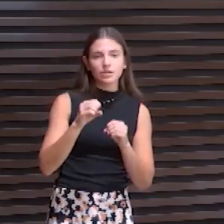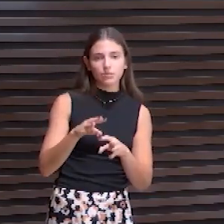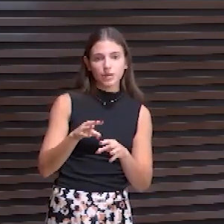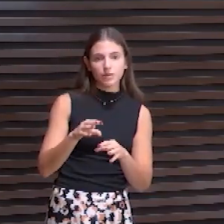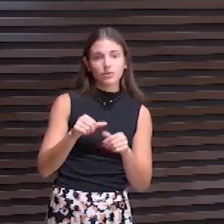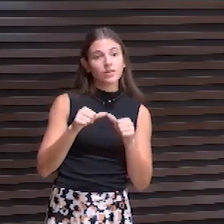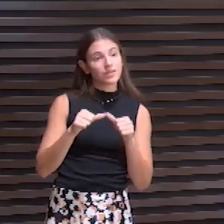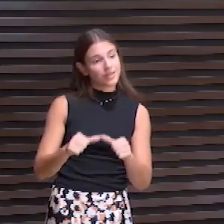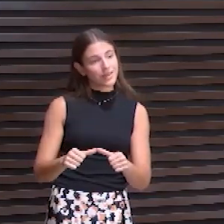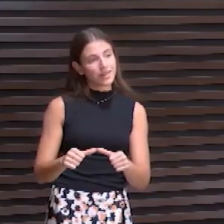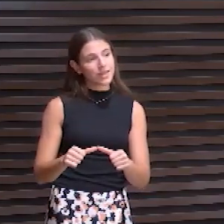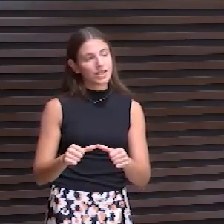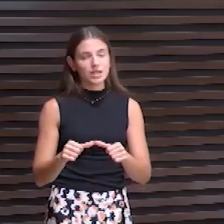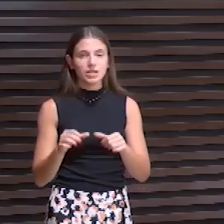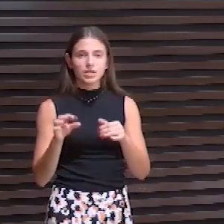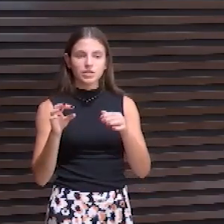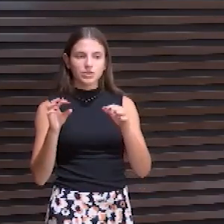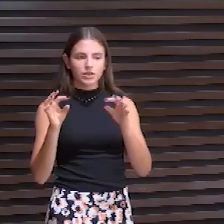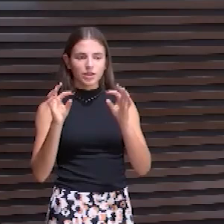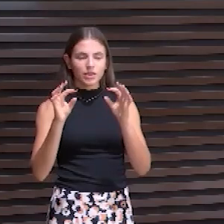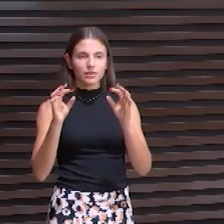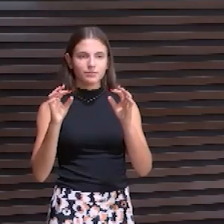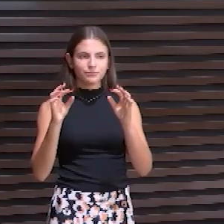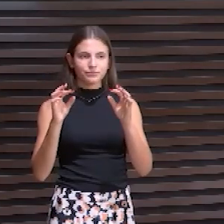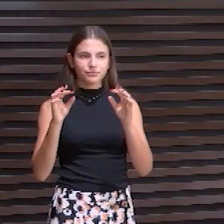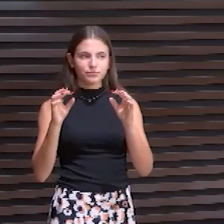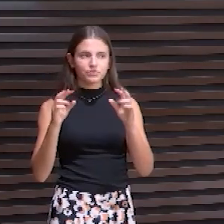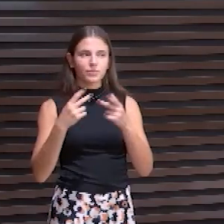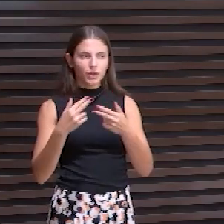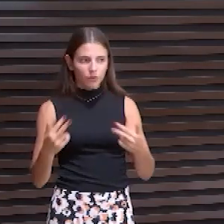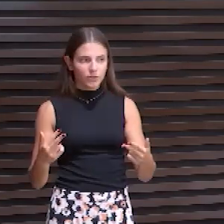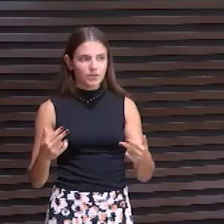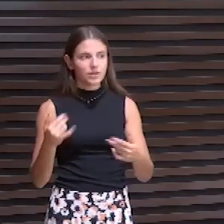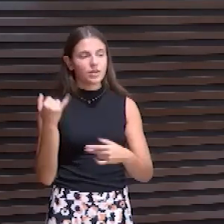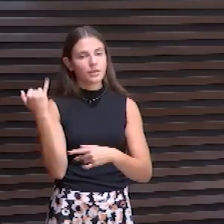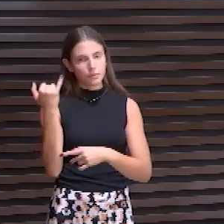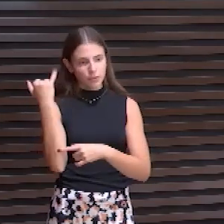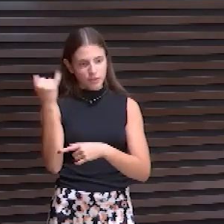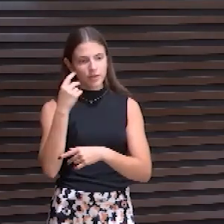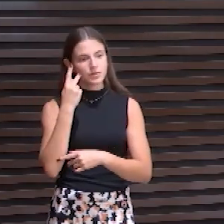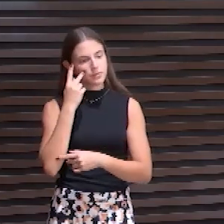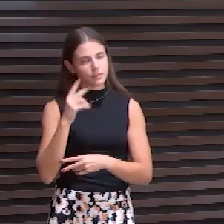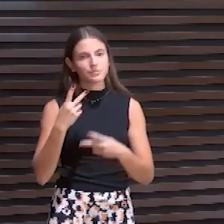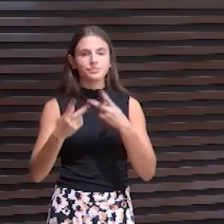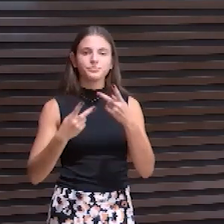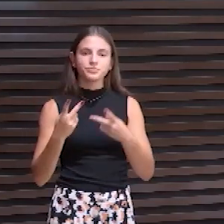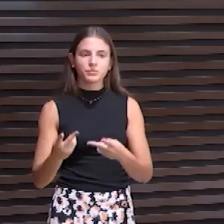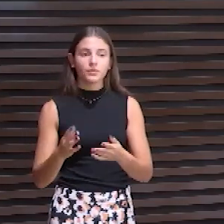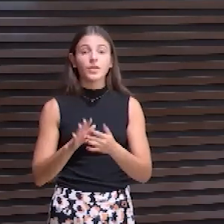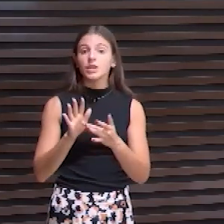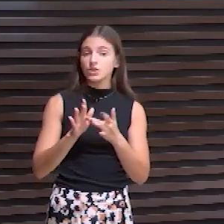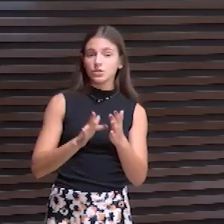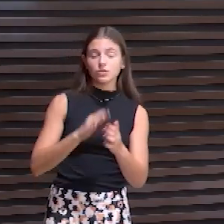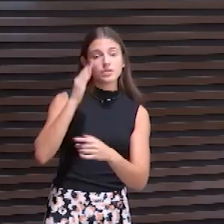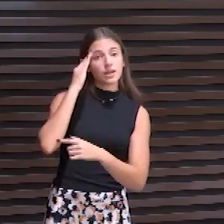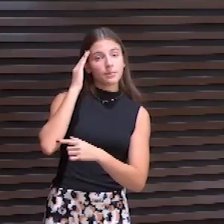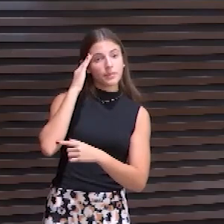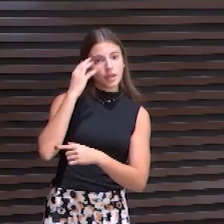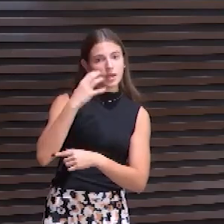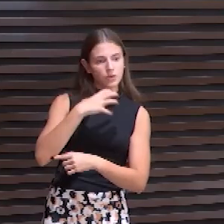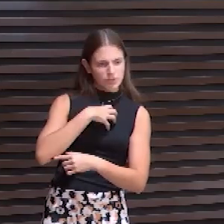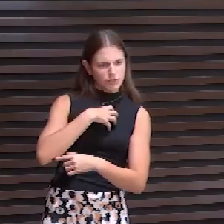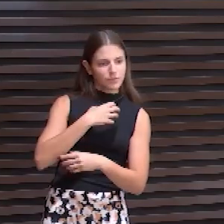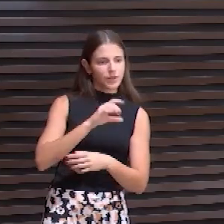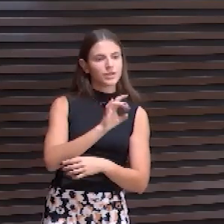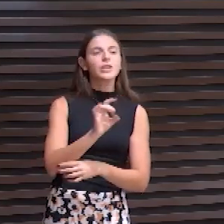lidava com os seus ouvintes. E Jesus, ele sabia a reação deles. E ele diz: vocês